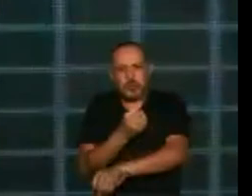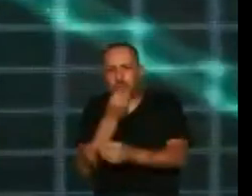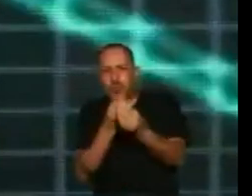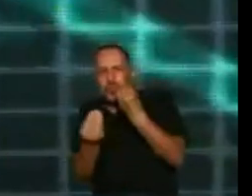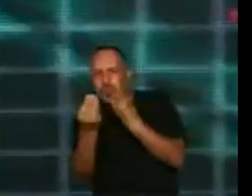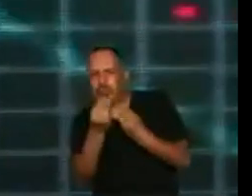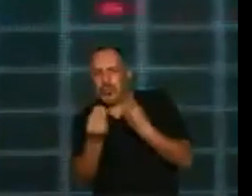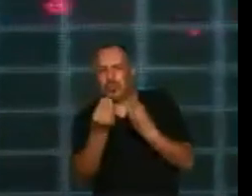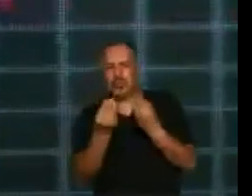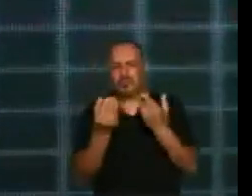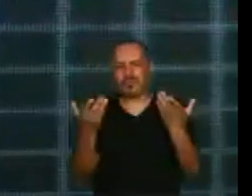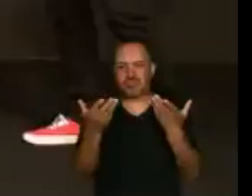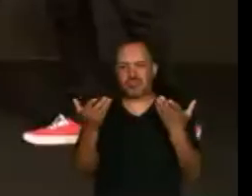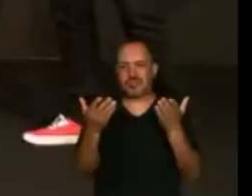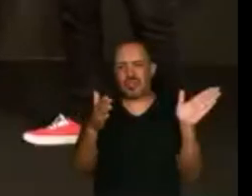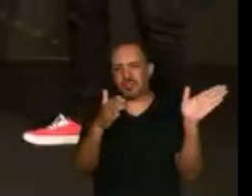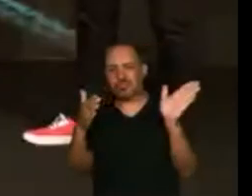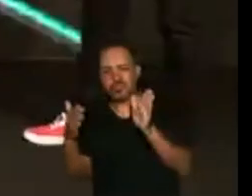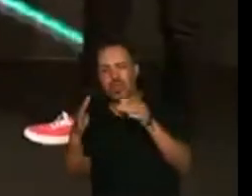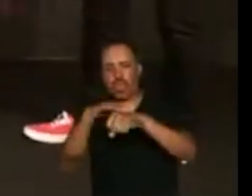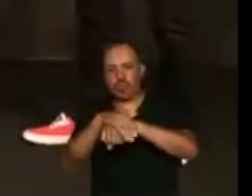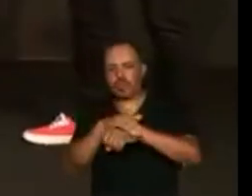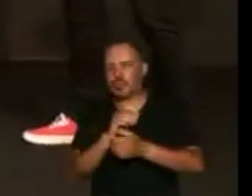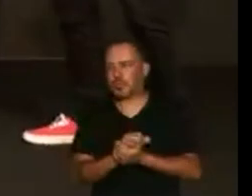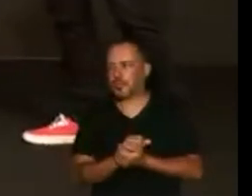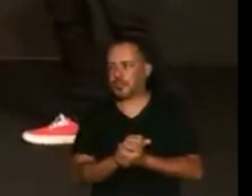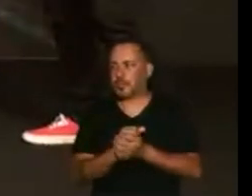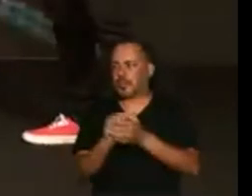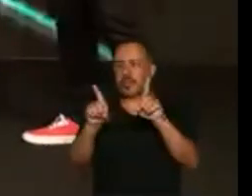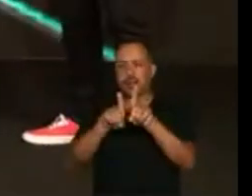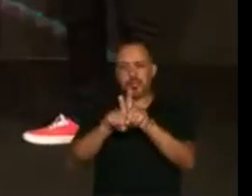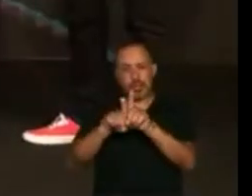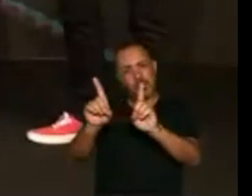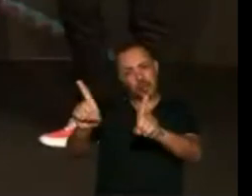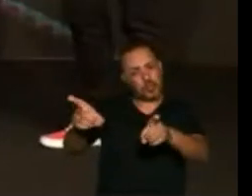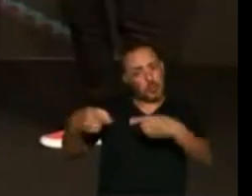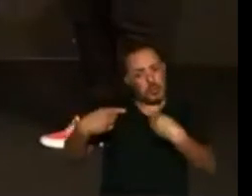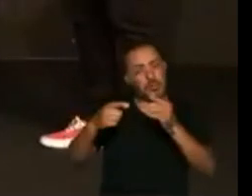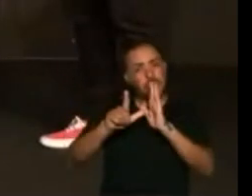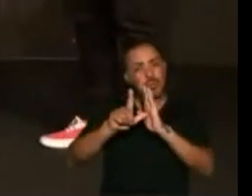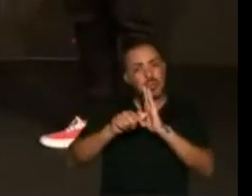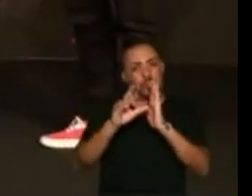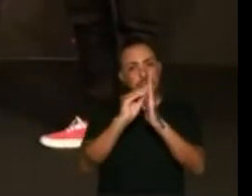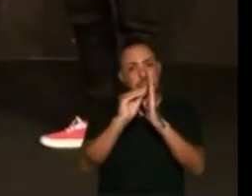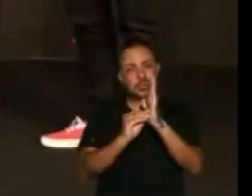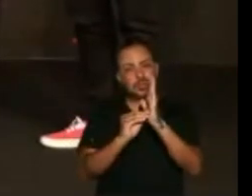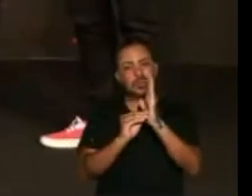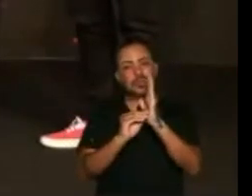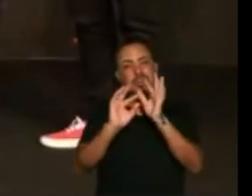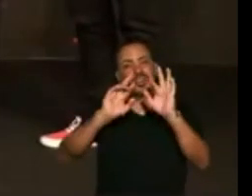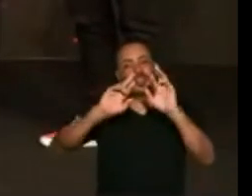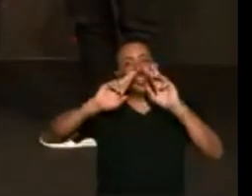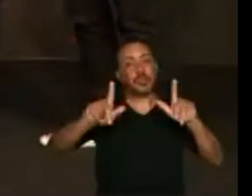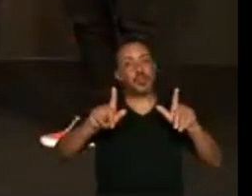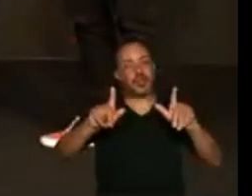e, com certeza, até o final da noite. Maravilha. Hoje, inclusive, temos um grande desafio, que teremos conteúdo gringo aqui. Então,